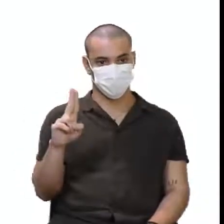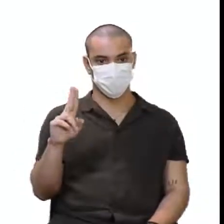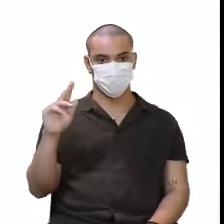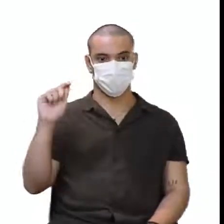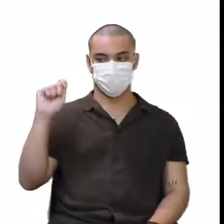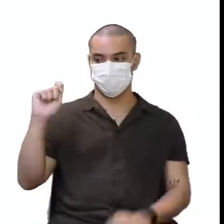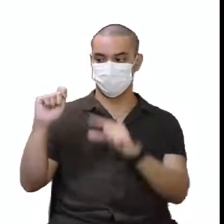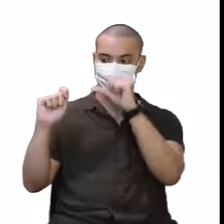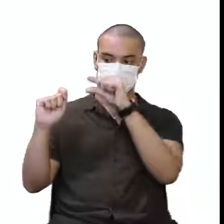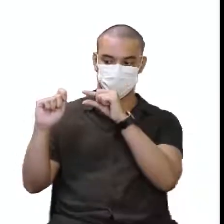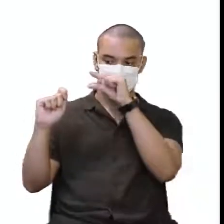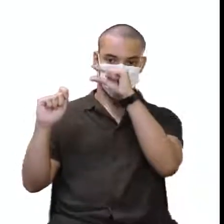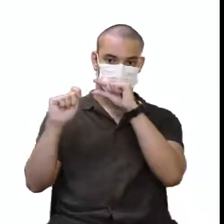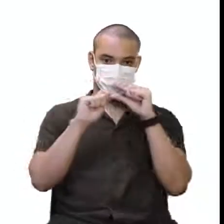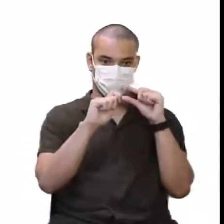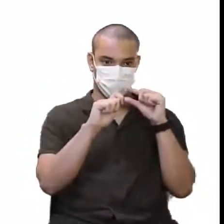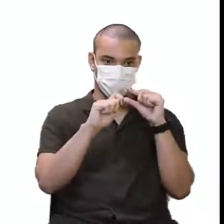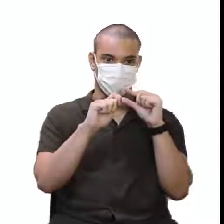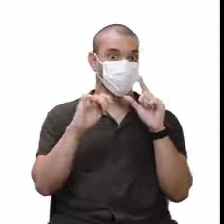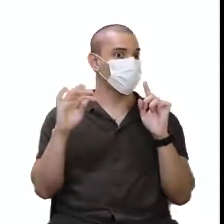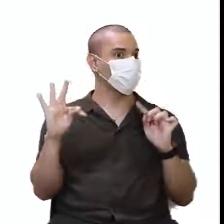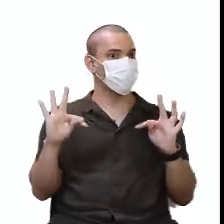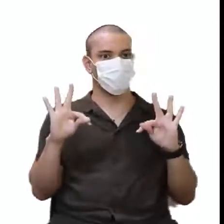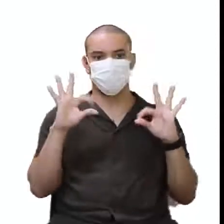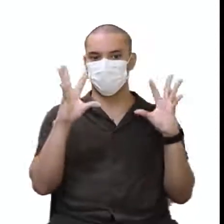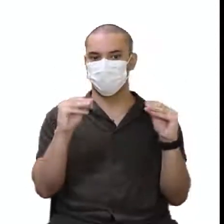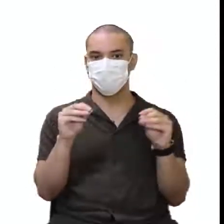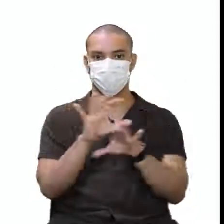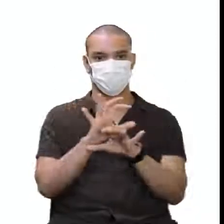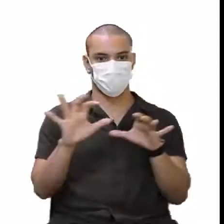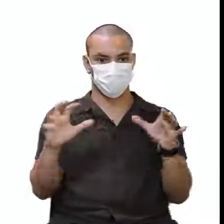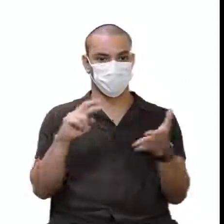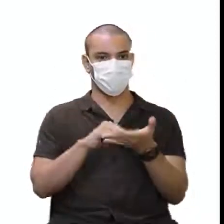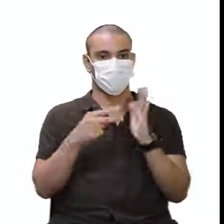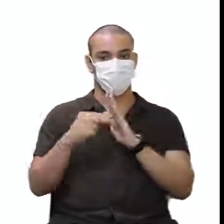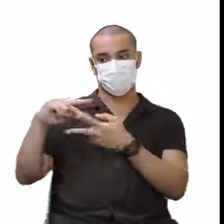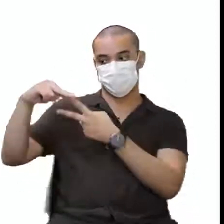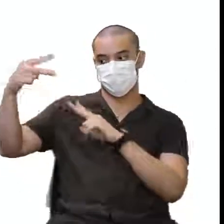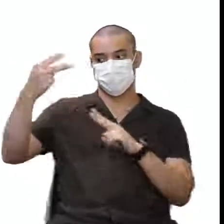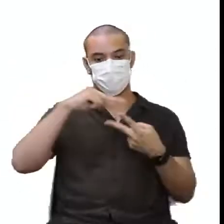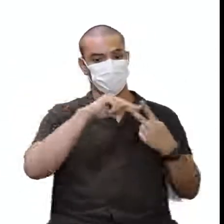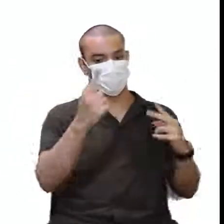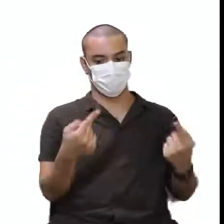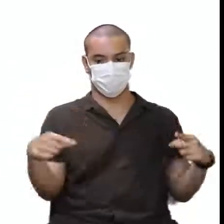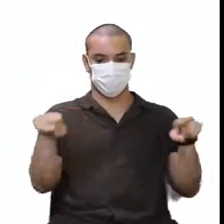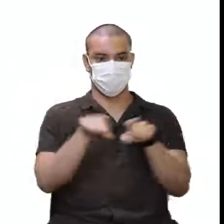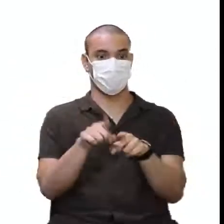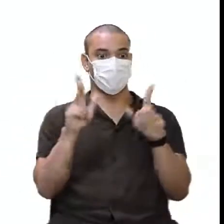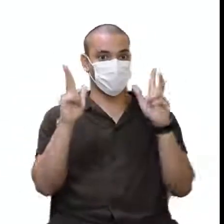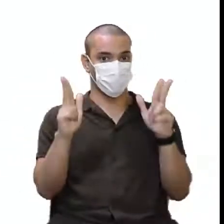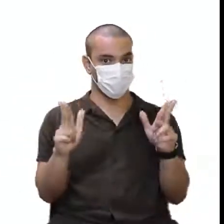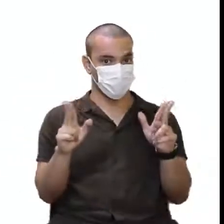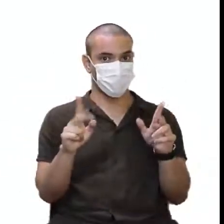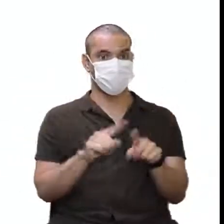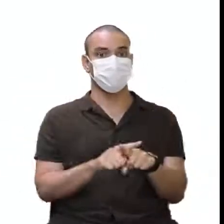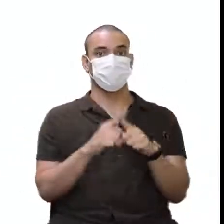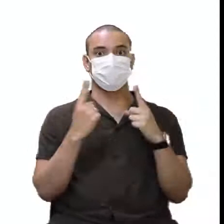ou azinho. Todos eles são alelos homozigotos, tá bom? Só